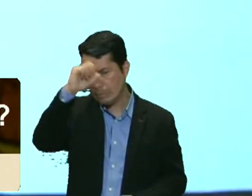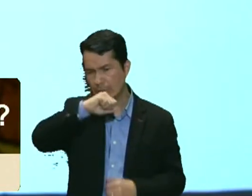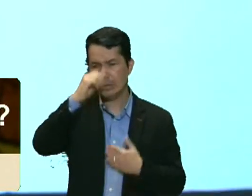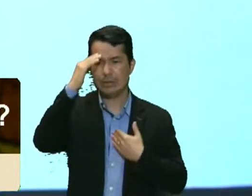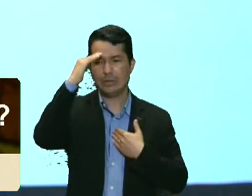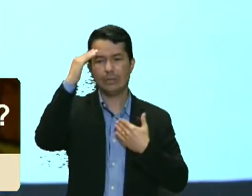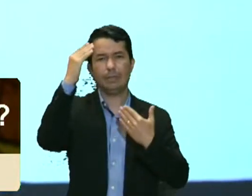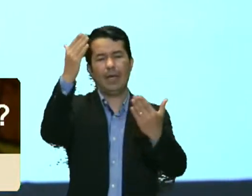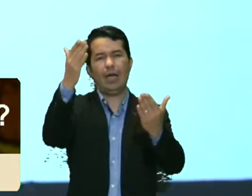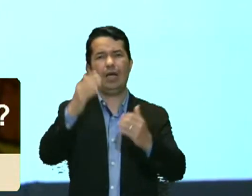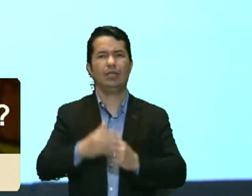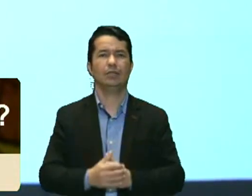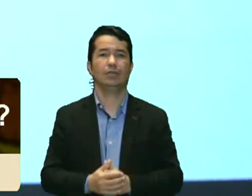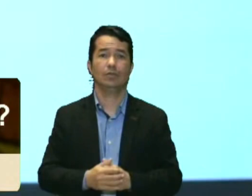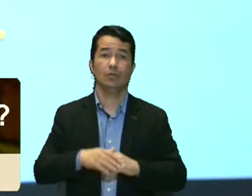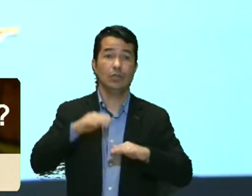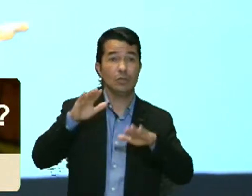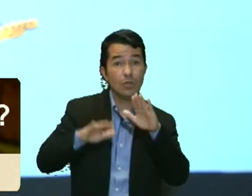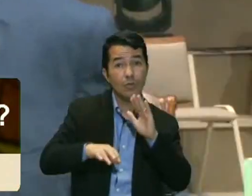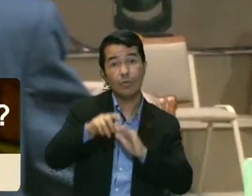Quem sabe levantar pela manhã,